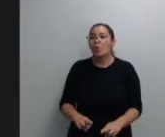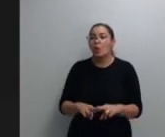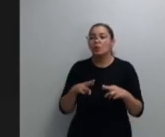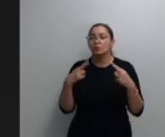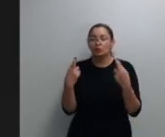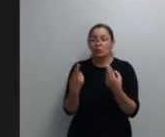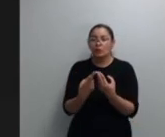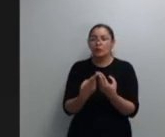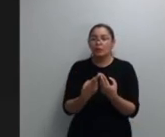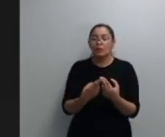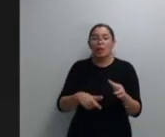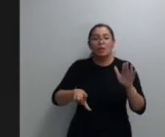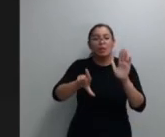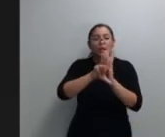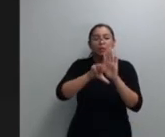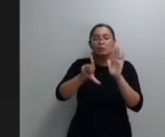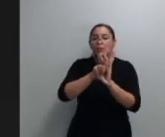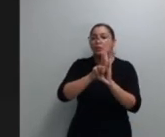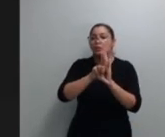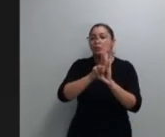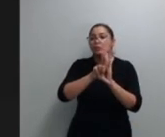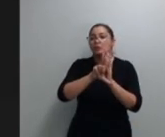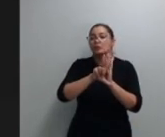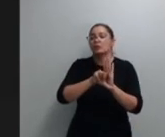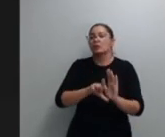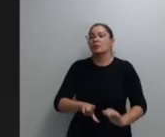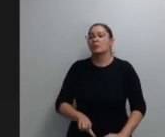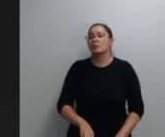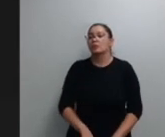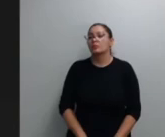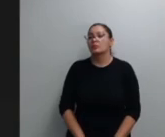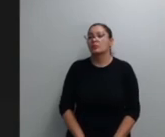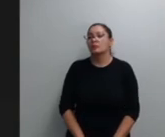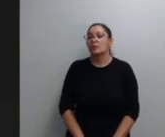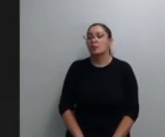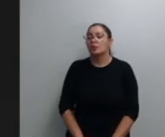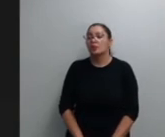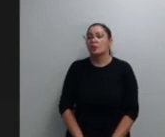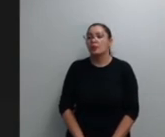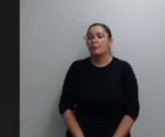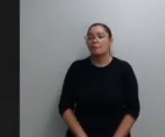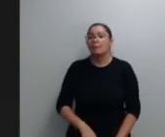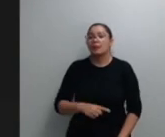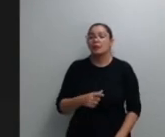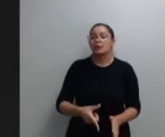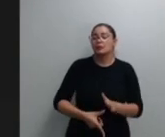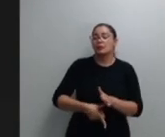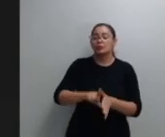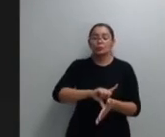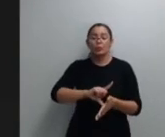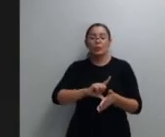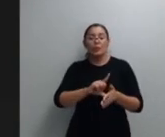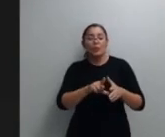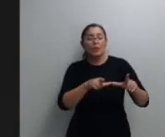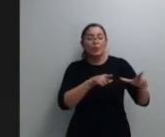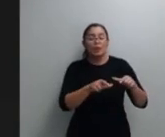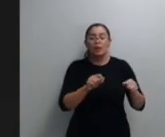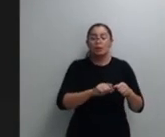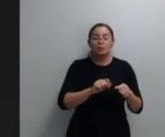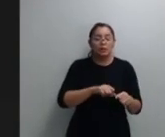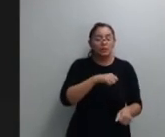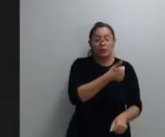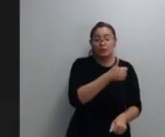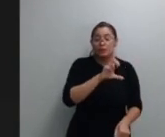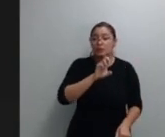lei de defesa da concorrência então antes o ato de concentração era realizado e em até 15 dias úteis